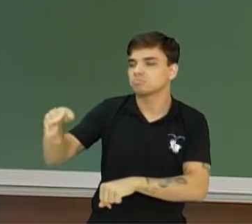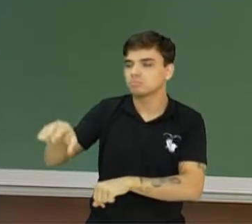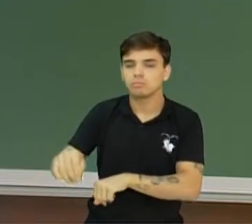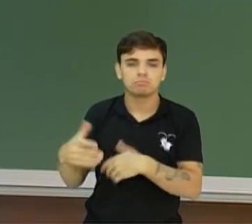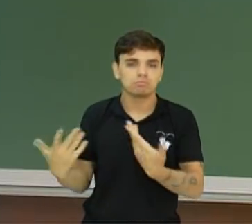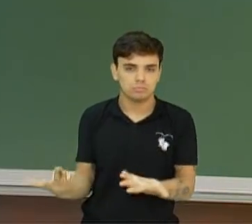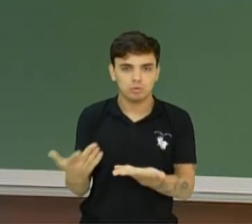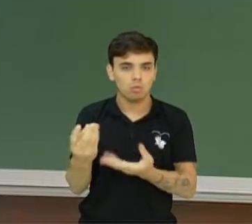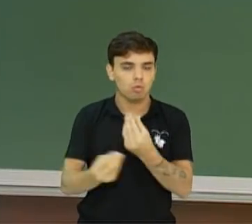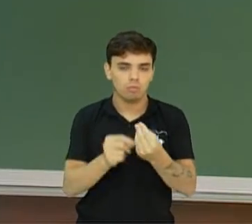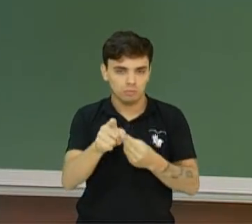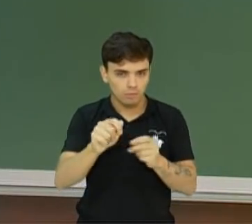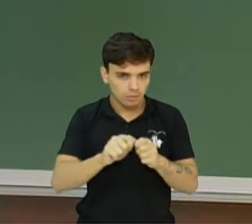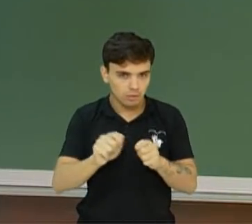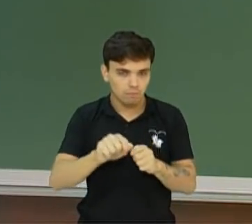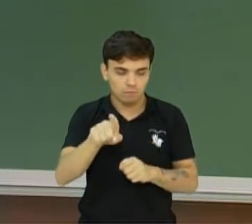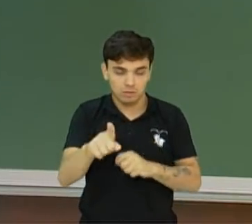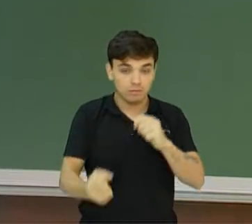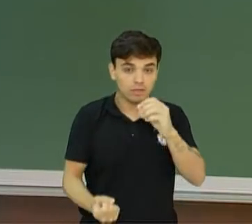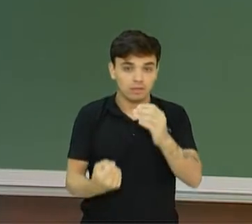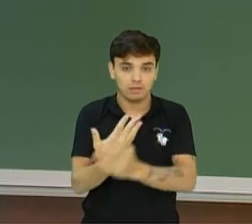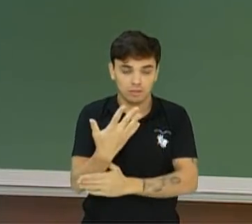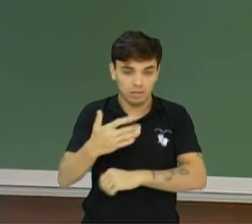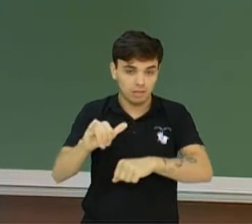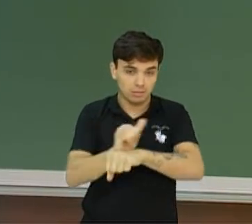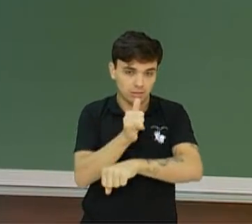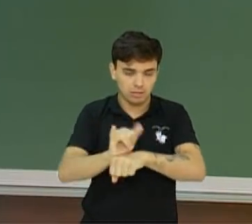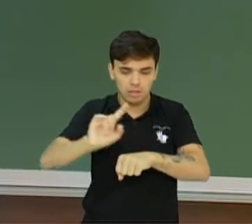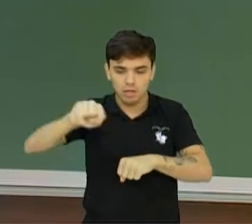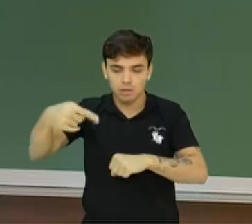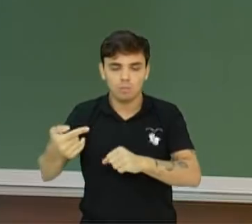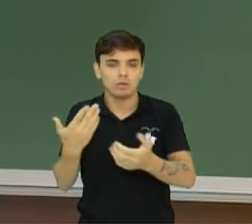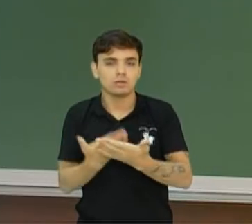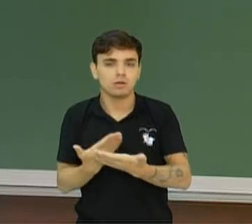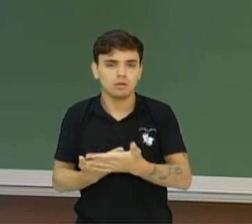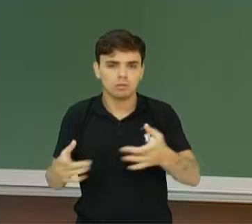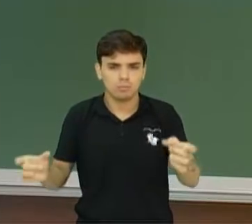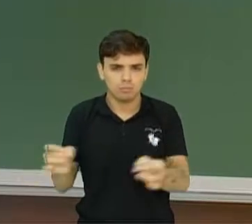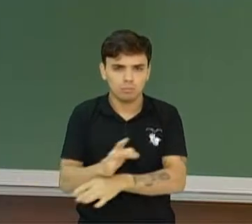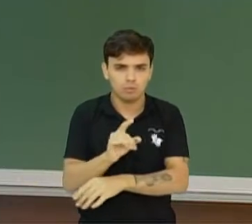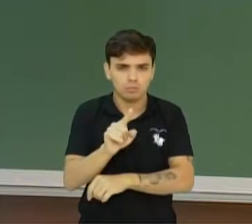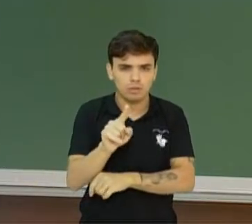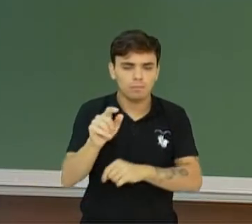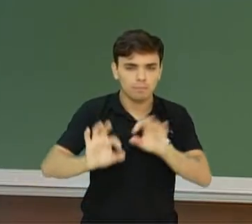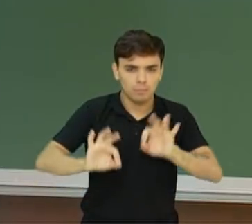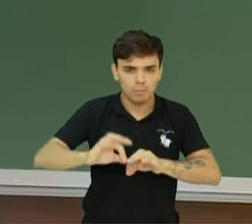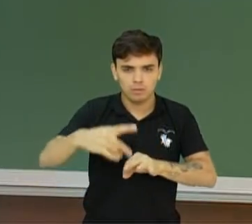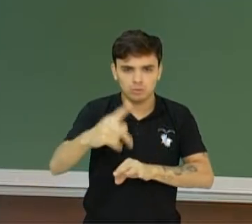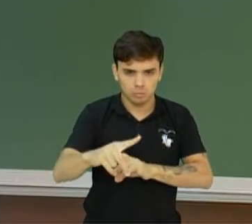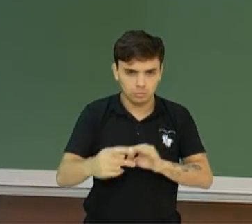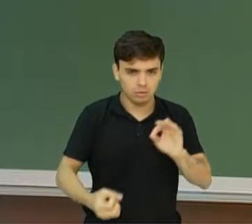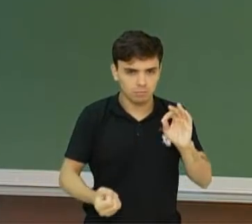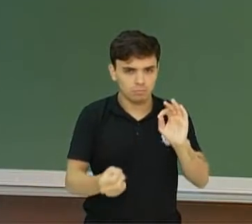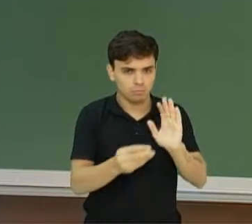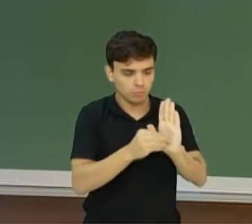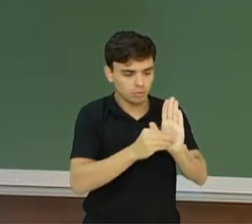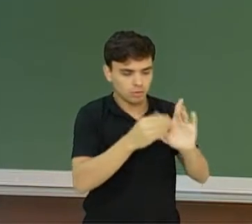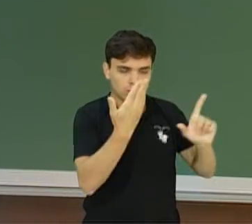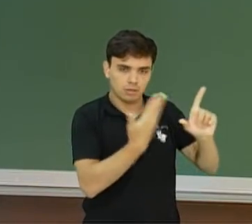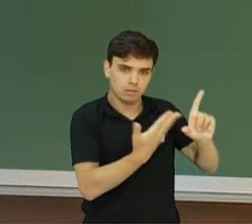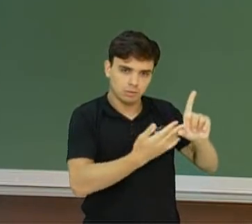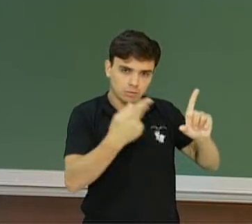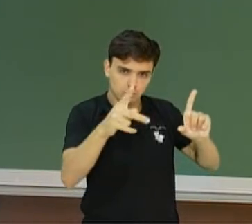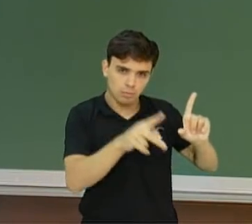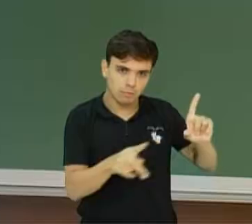que você vai fazer? Então agora você vai recriar. Depois da aula, você vai montar a sua Mona Lisa e vai postar lá no Classroom para sua teacher.